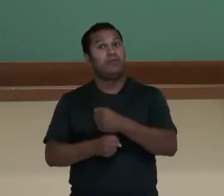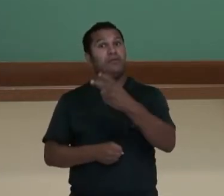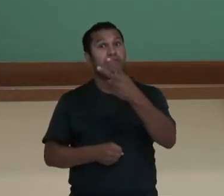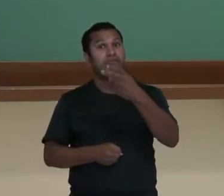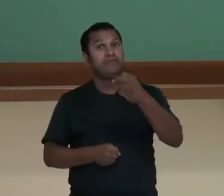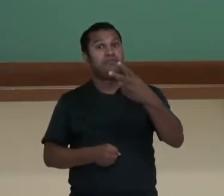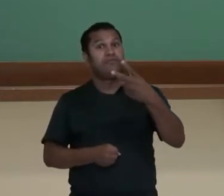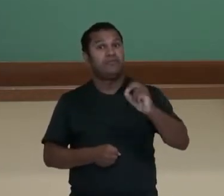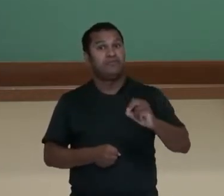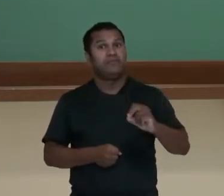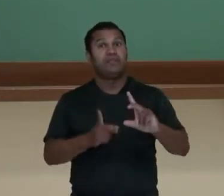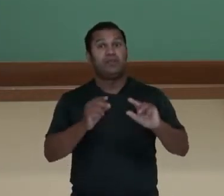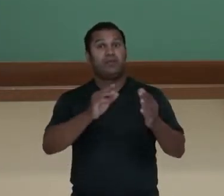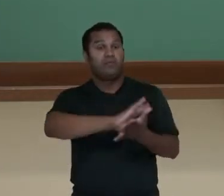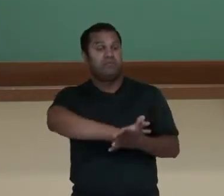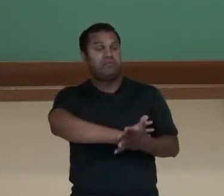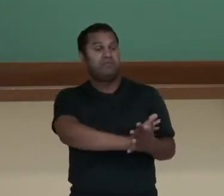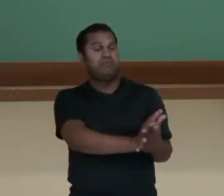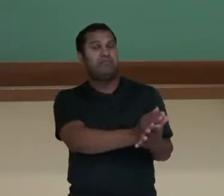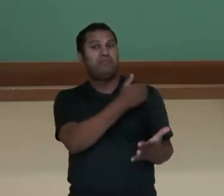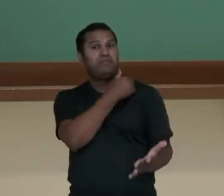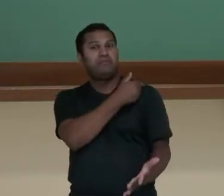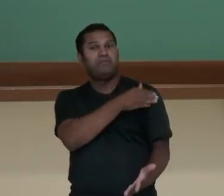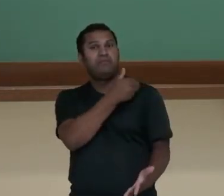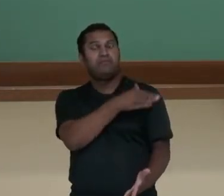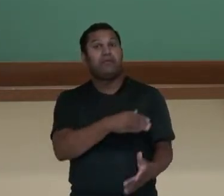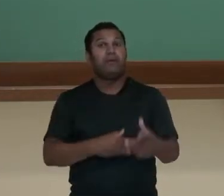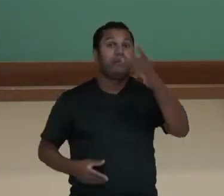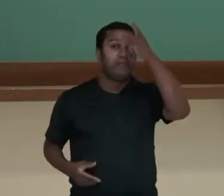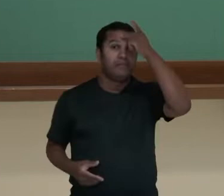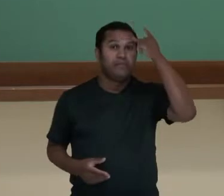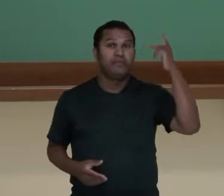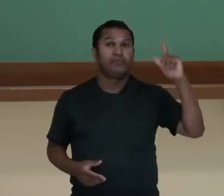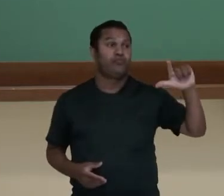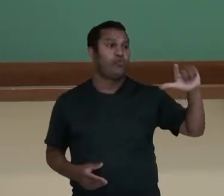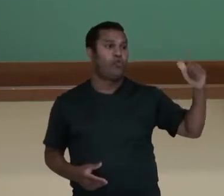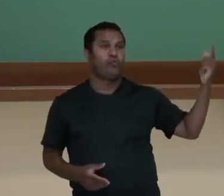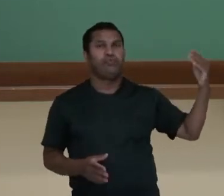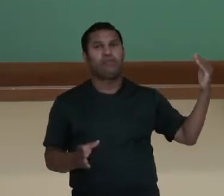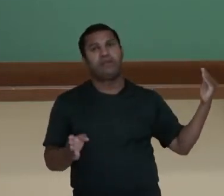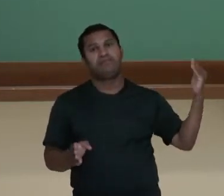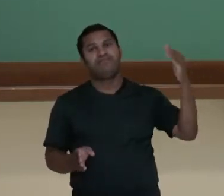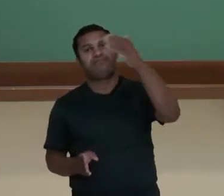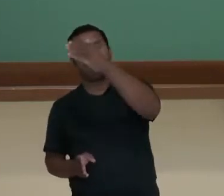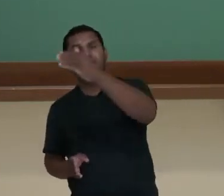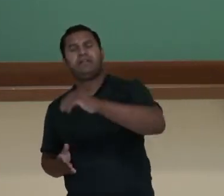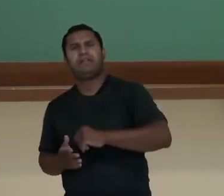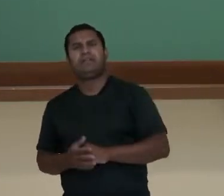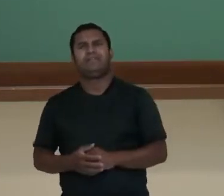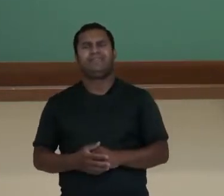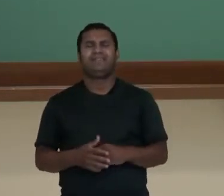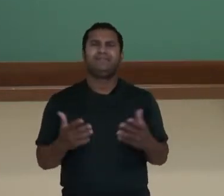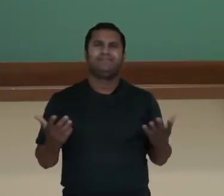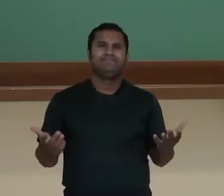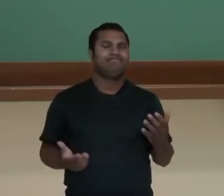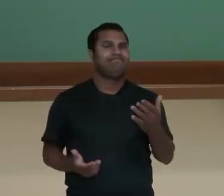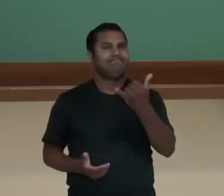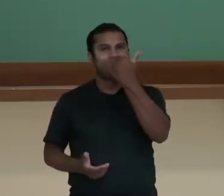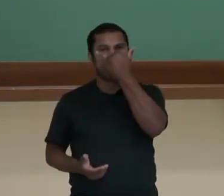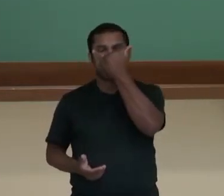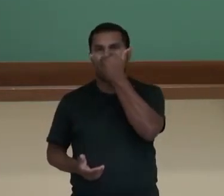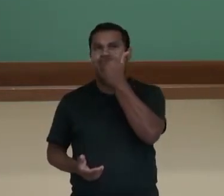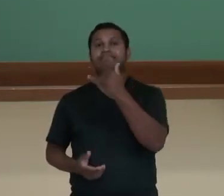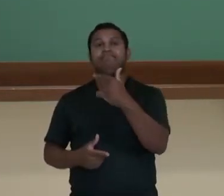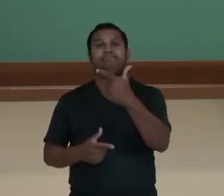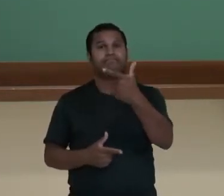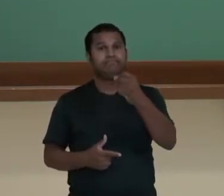de xenofobia, infelizmente, aqui no Brasil, muitas vezes dentro da nossa comunidade, da nossa sociedade